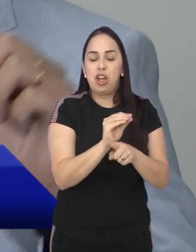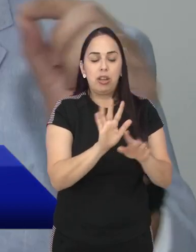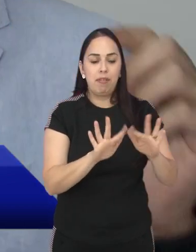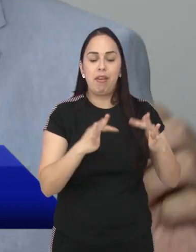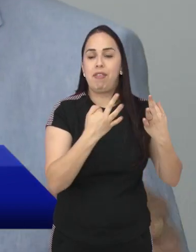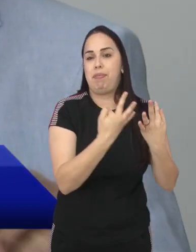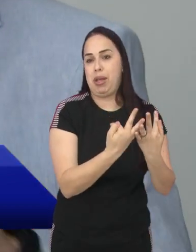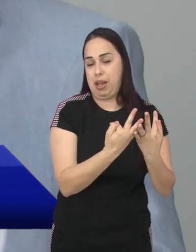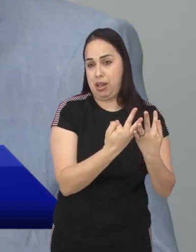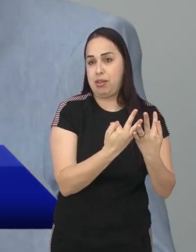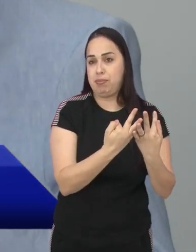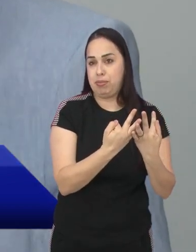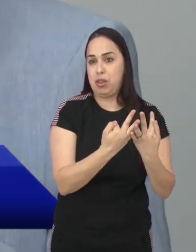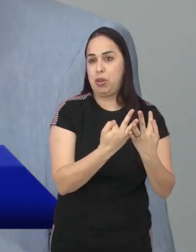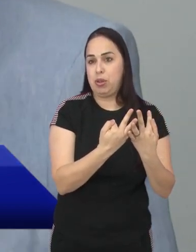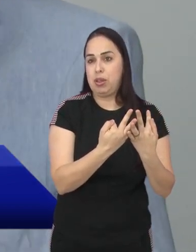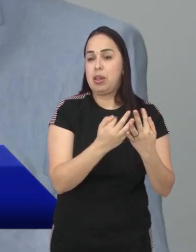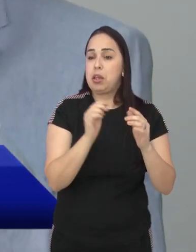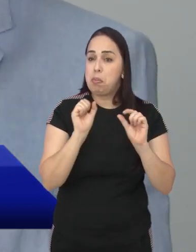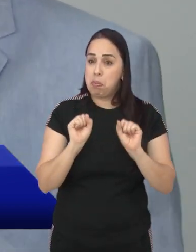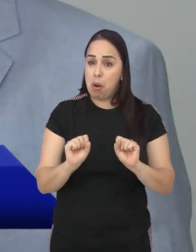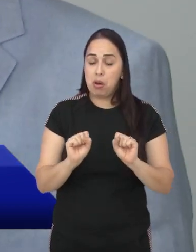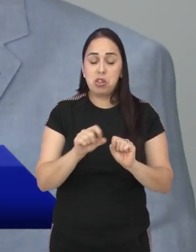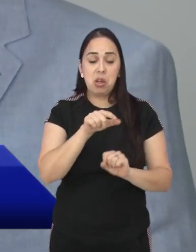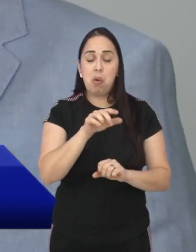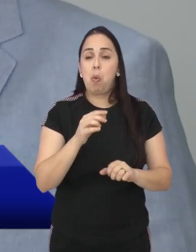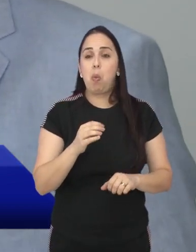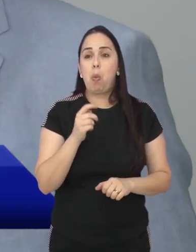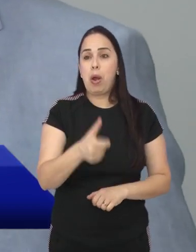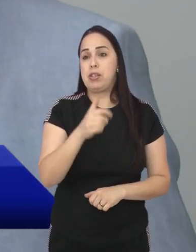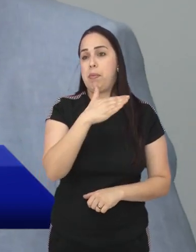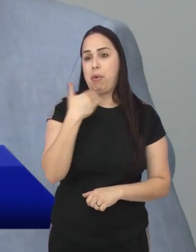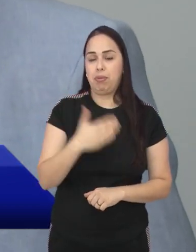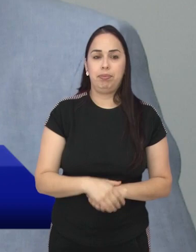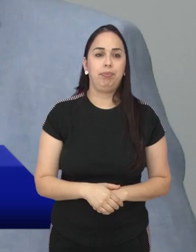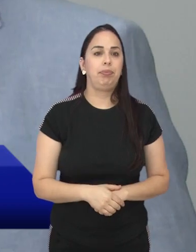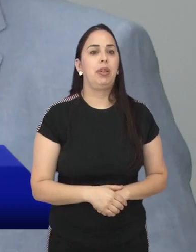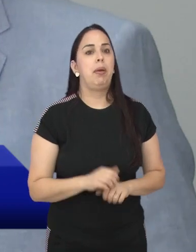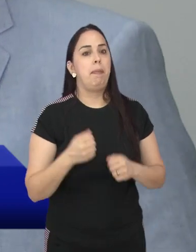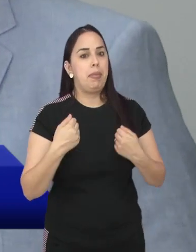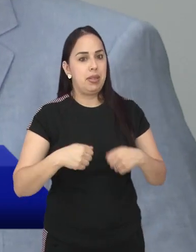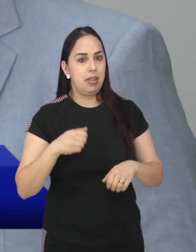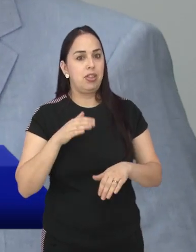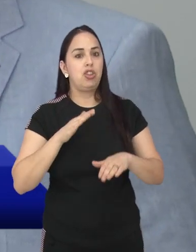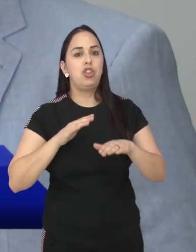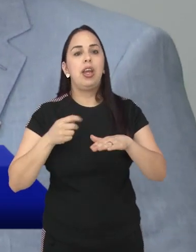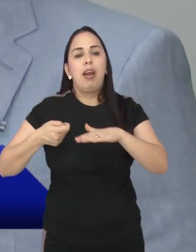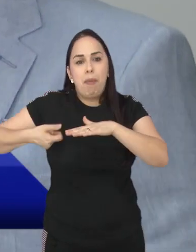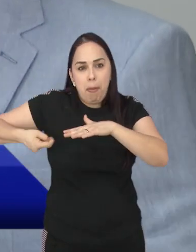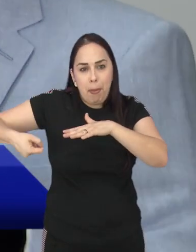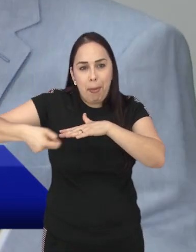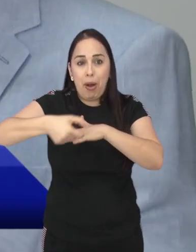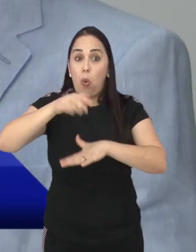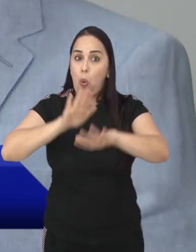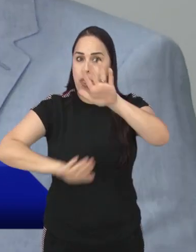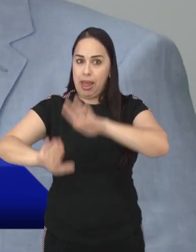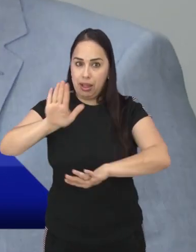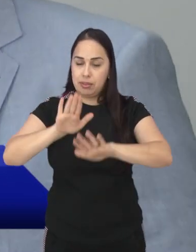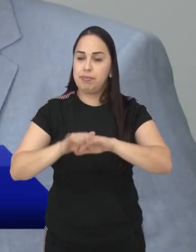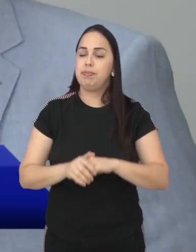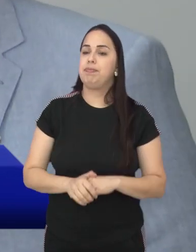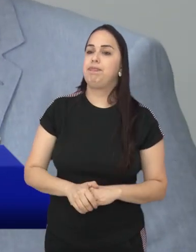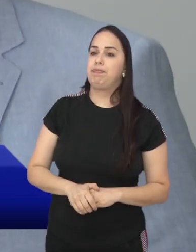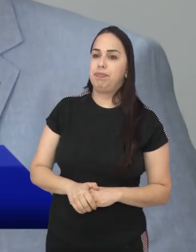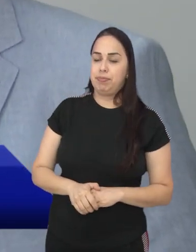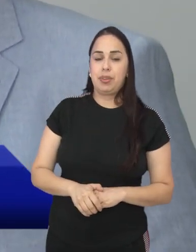proteger terceiro contra algo que pode acabar tirando a vida de uma pessoa sem dúvida tomar cuidado com as fake News também né E